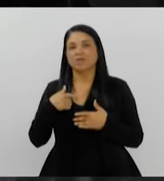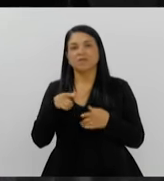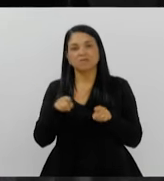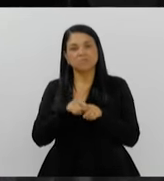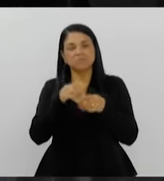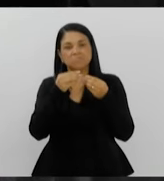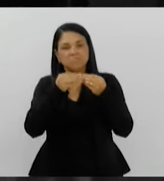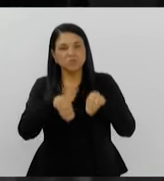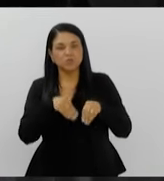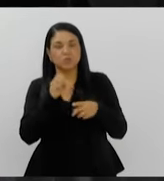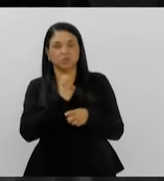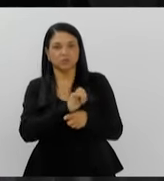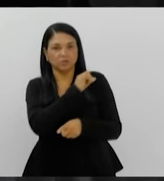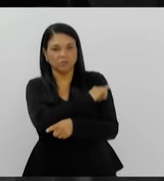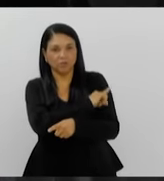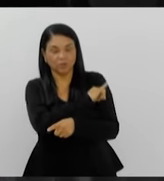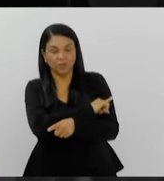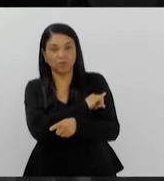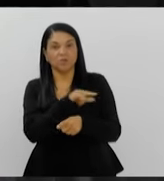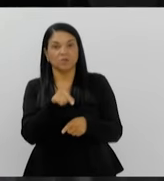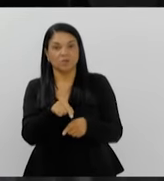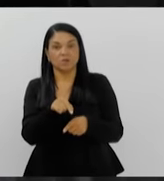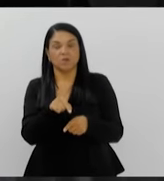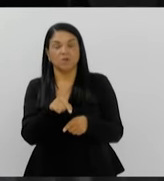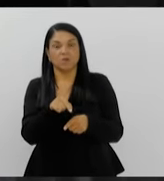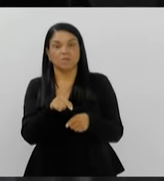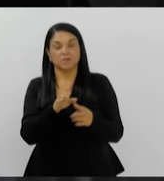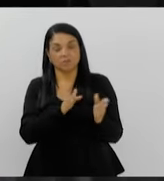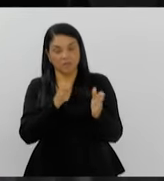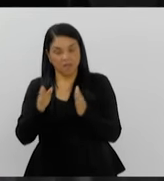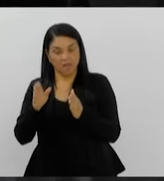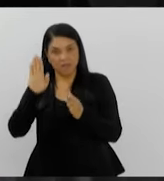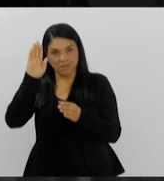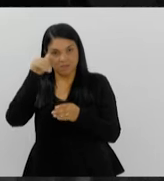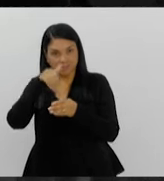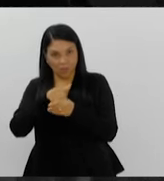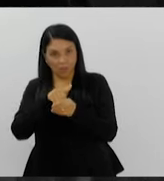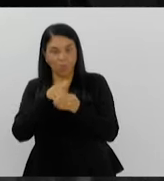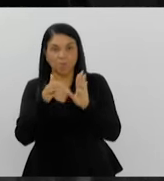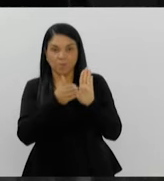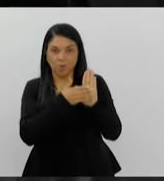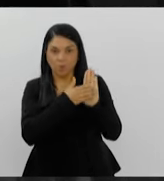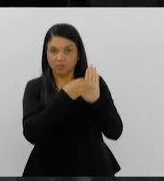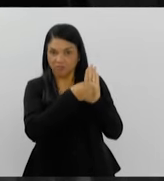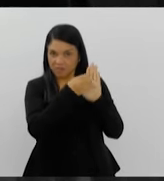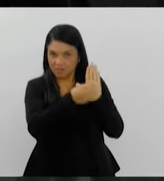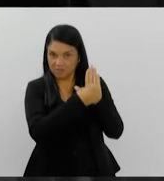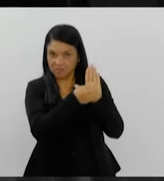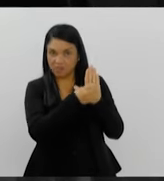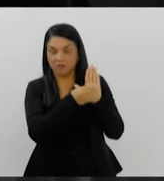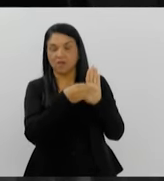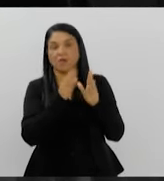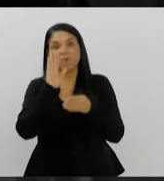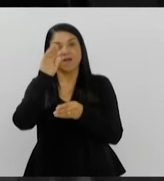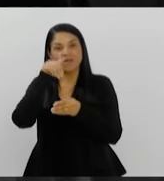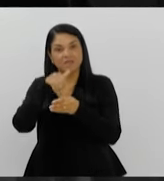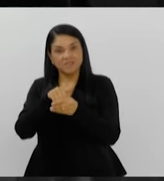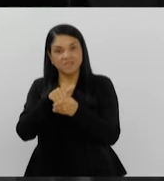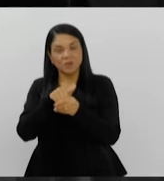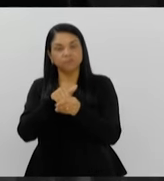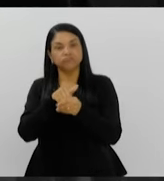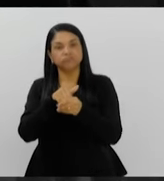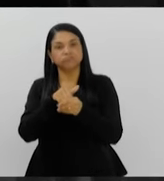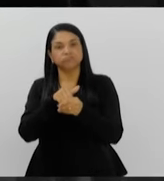entregou a desordem Mas por outro lado é uma eleição que além de propostas e críticas é uma eleição Deputado Jordi absolutamente